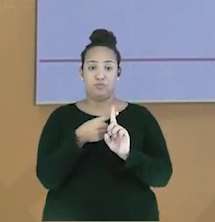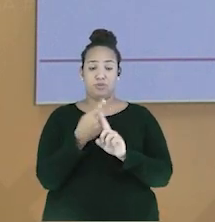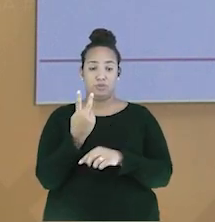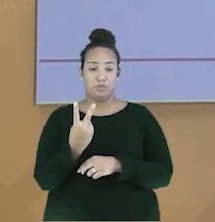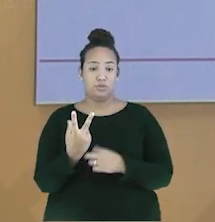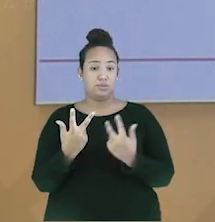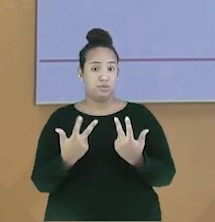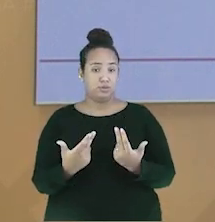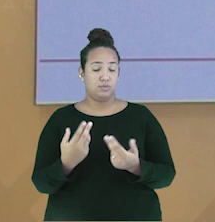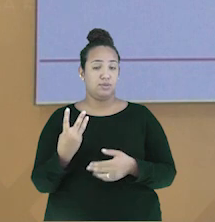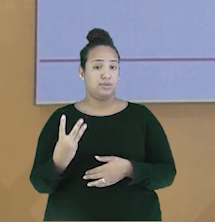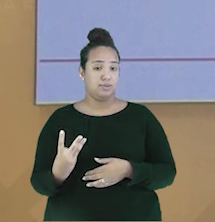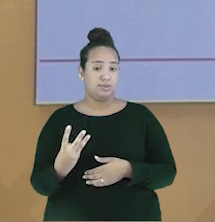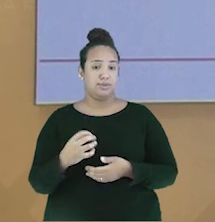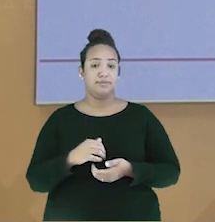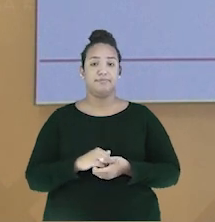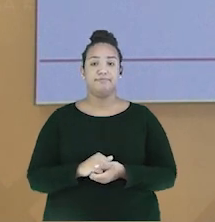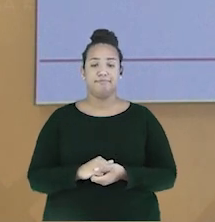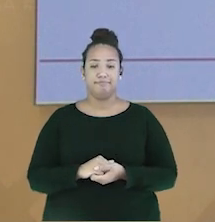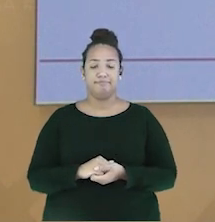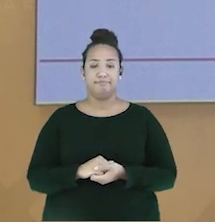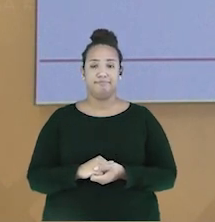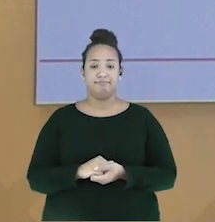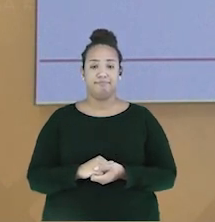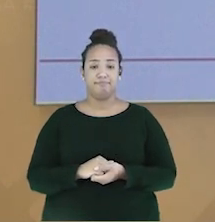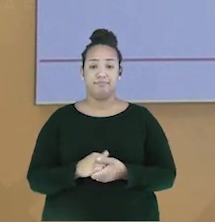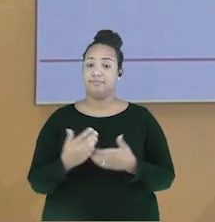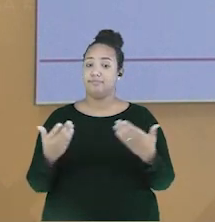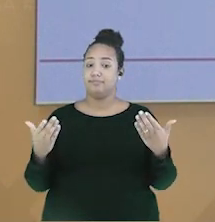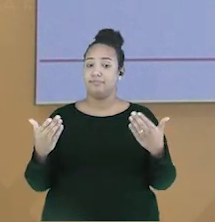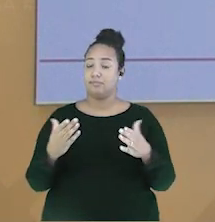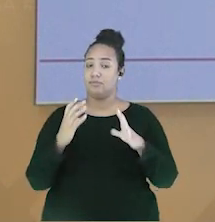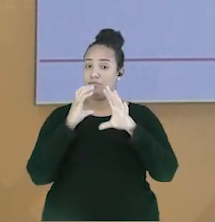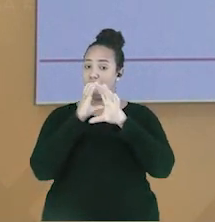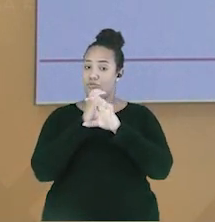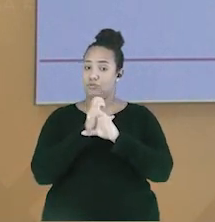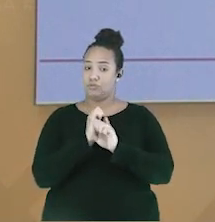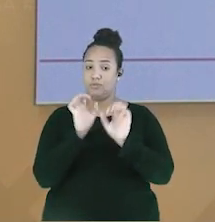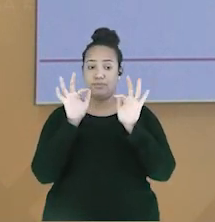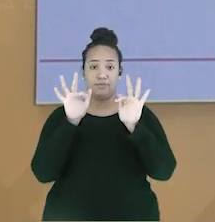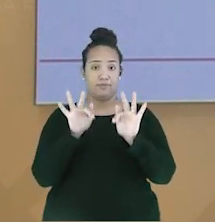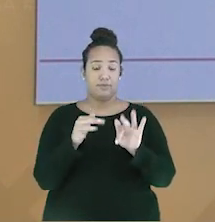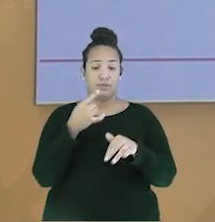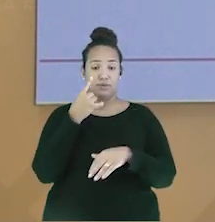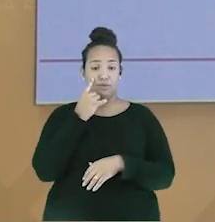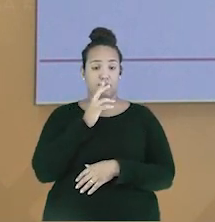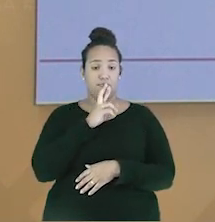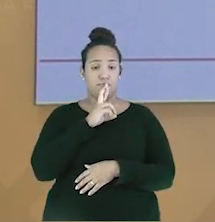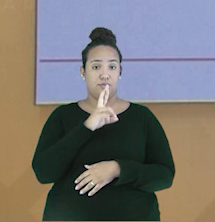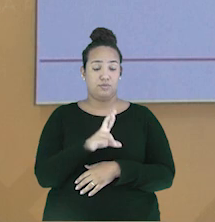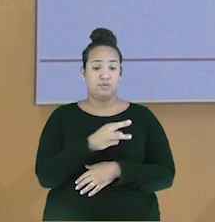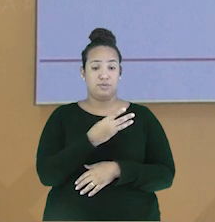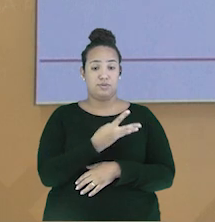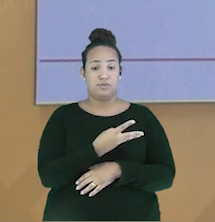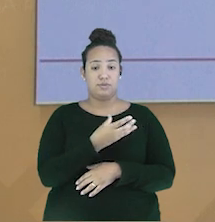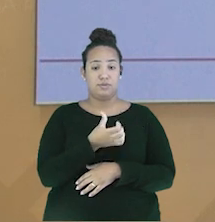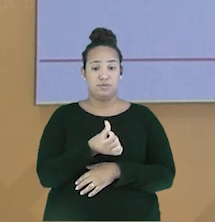é igual a 3. Ao final da conta, nós teremos o seguinte resultado: